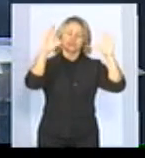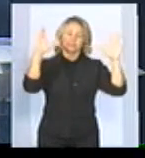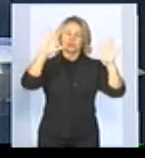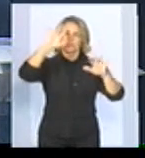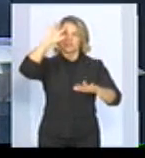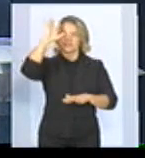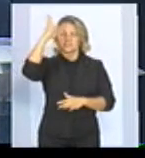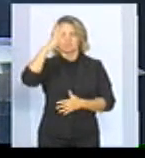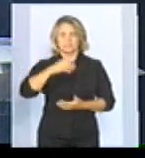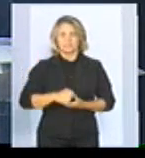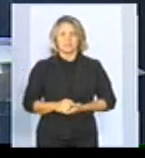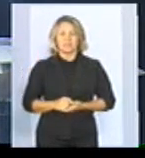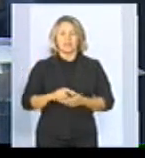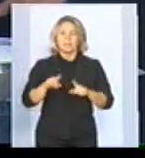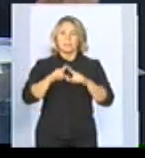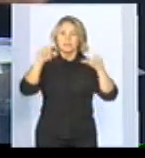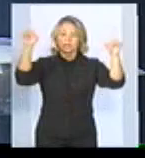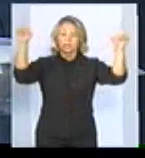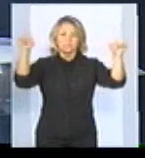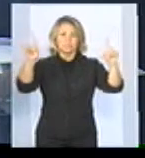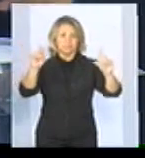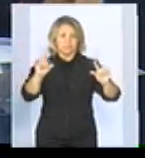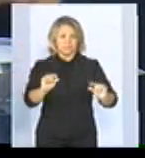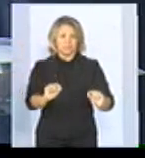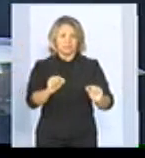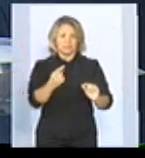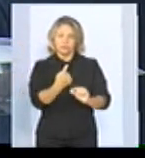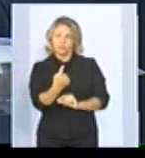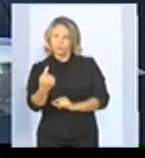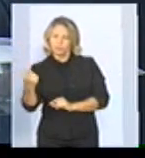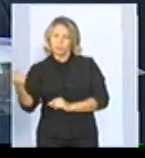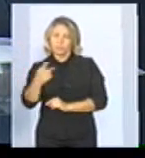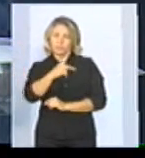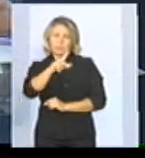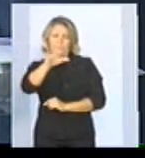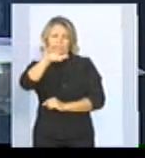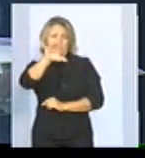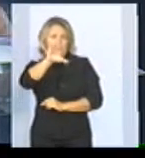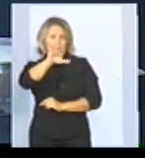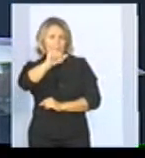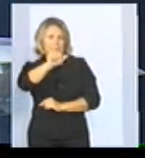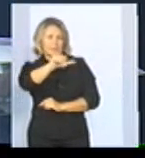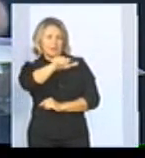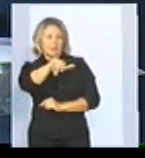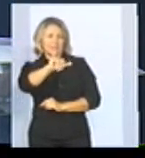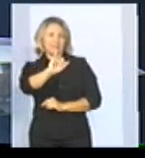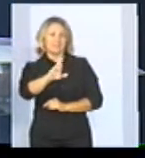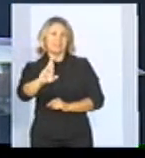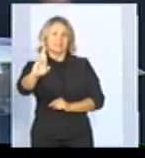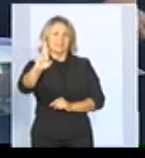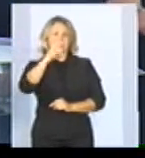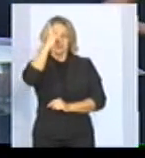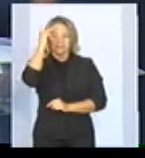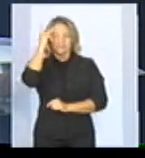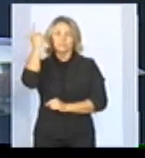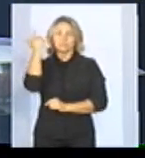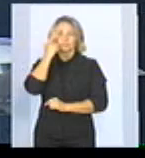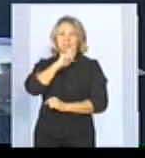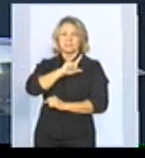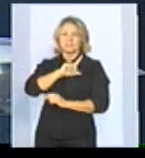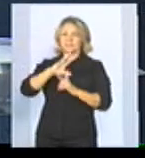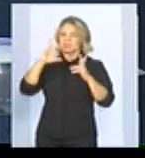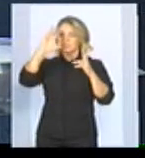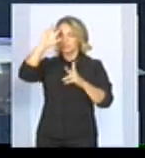ela inibe a dominância de um desses players quer dizer não é possível né com a lei vigente que alguém seja dominante de toda a cadeia de